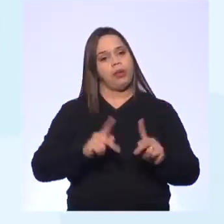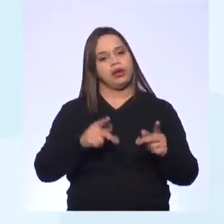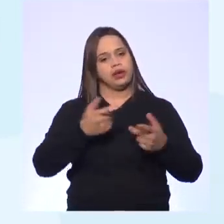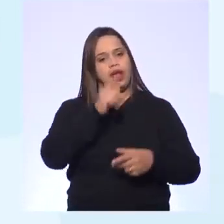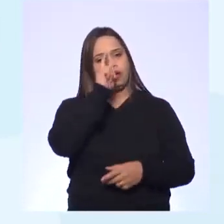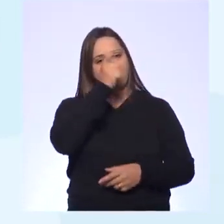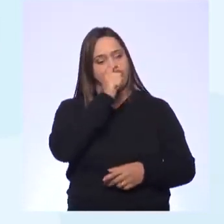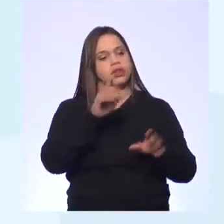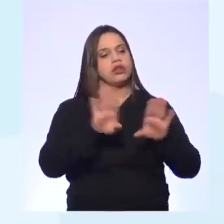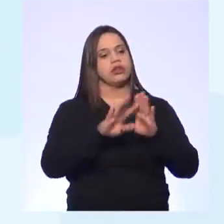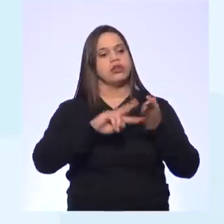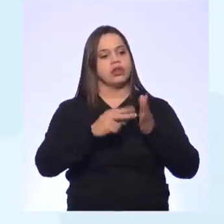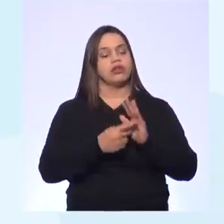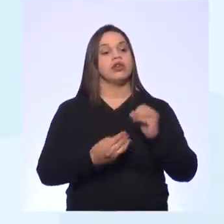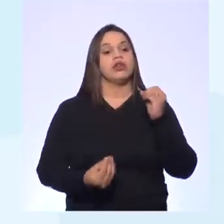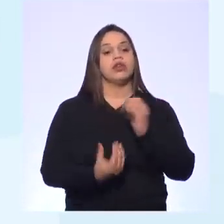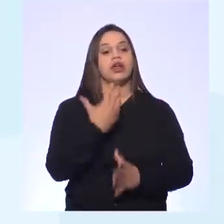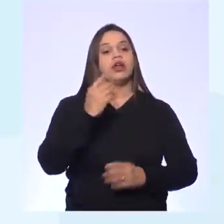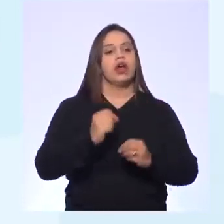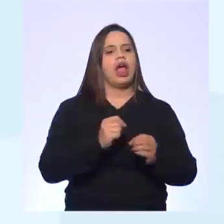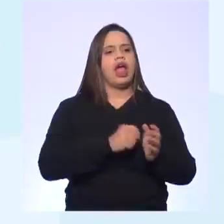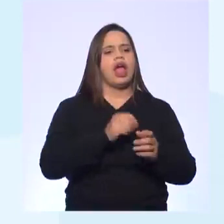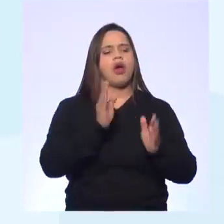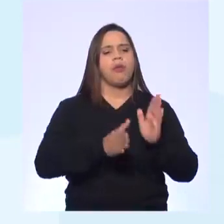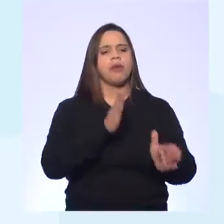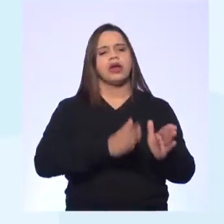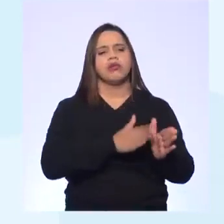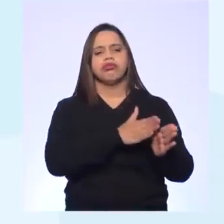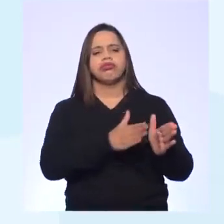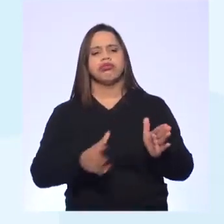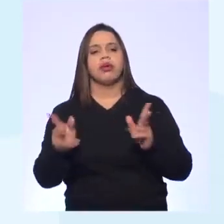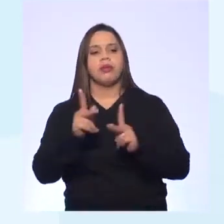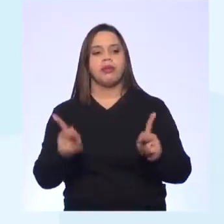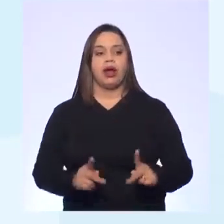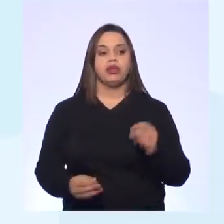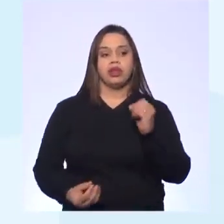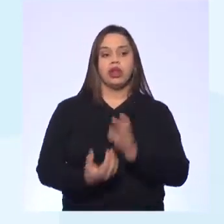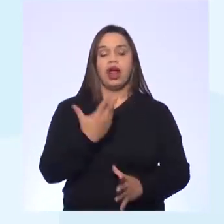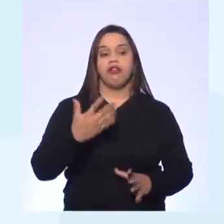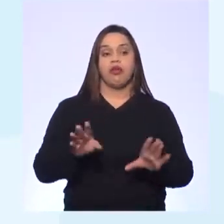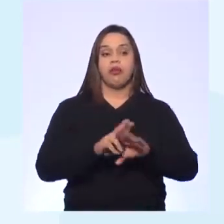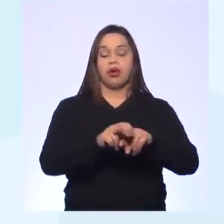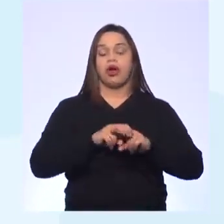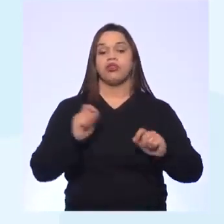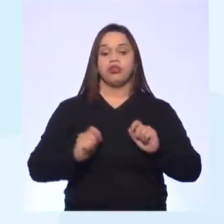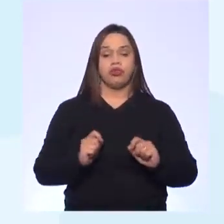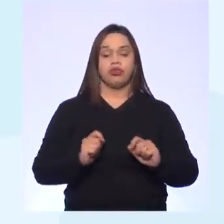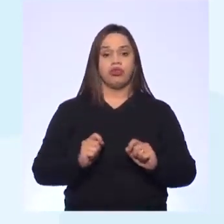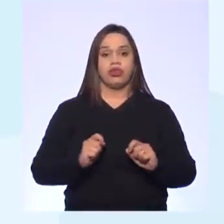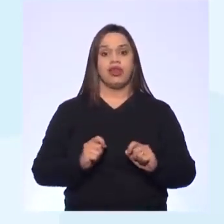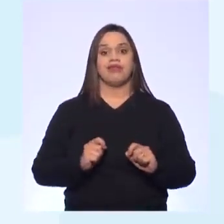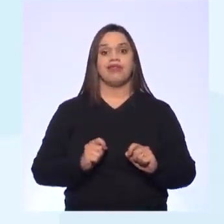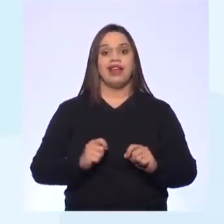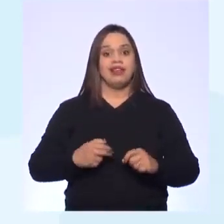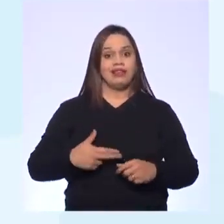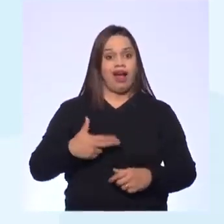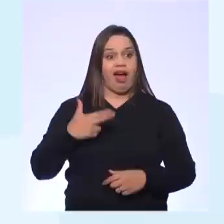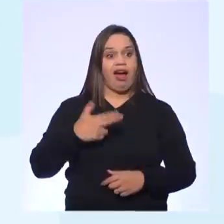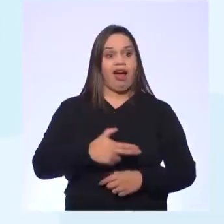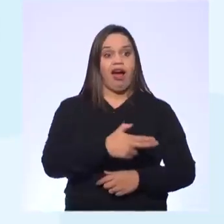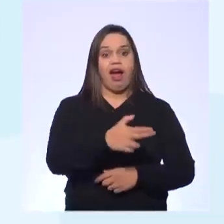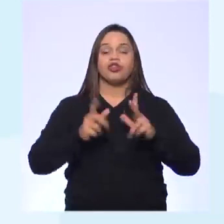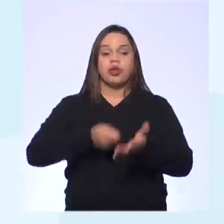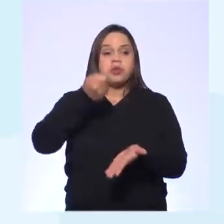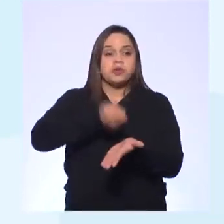pelas armas e pelo autoritarismo experimentado pelo Império Romano, que se iniciou quando Augusto,